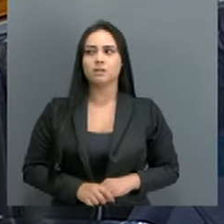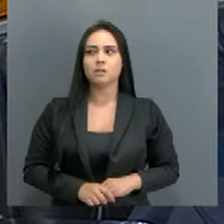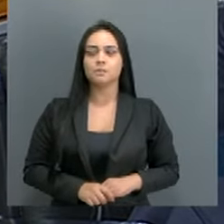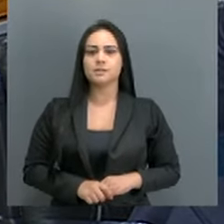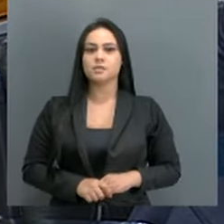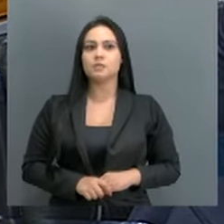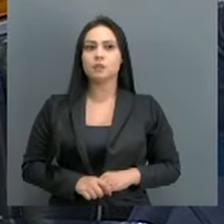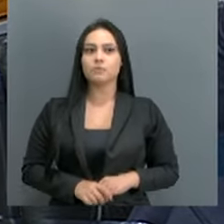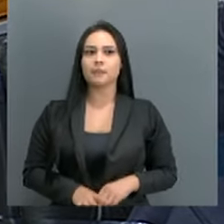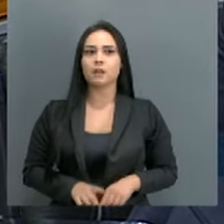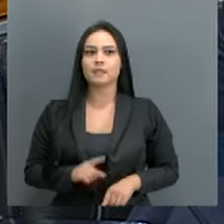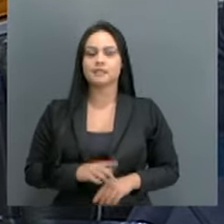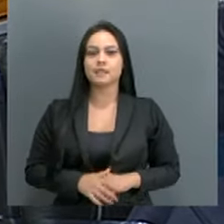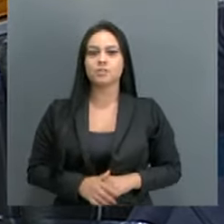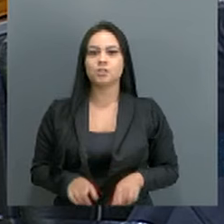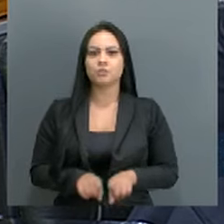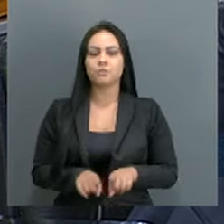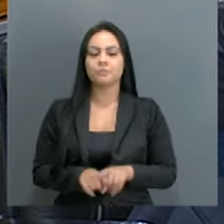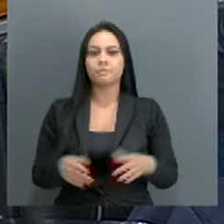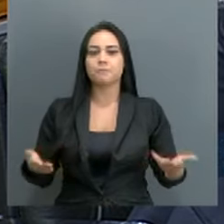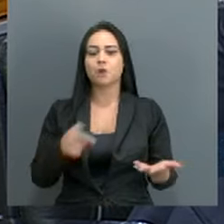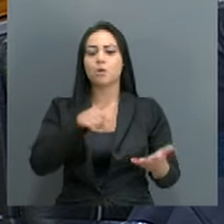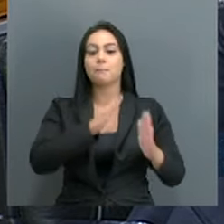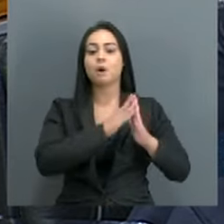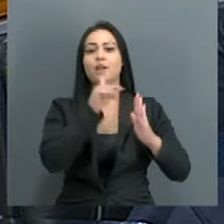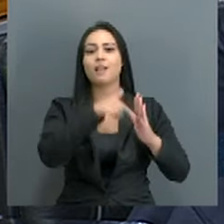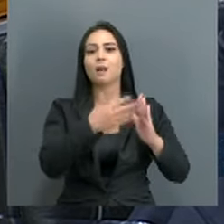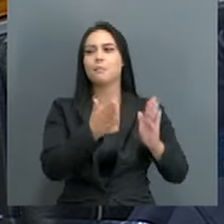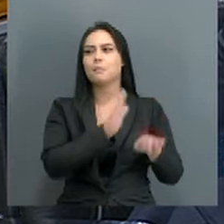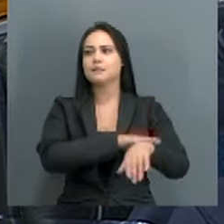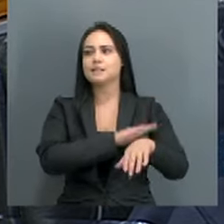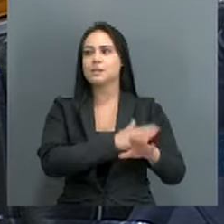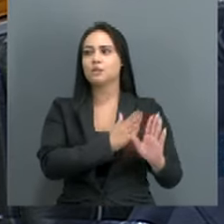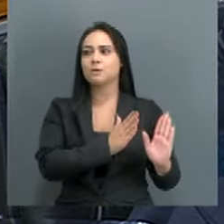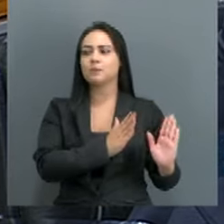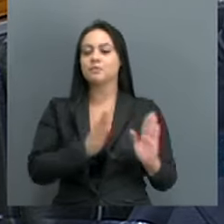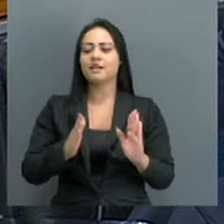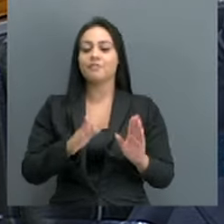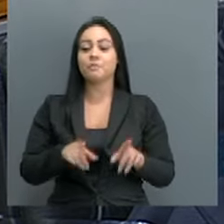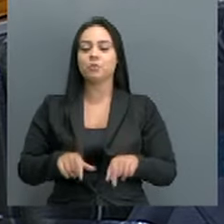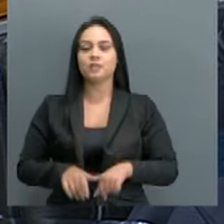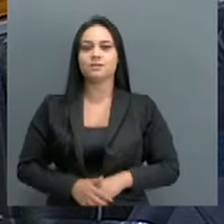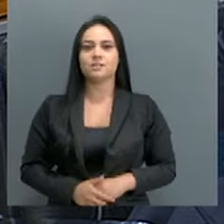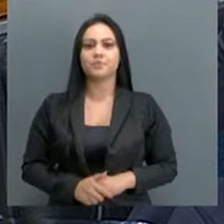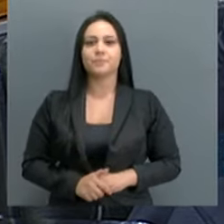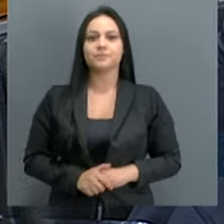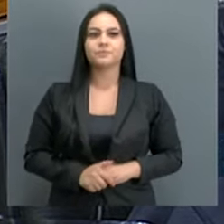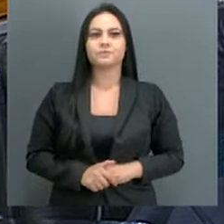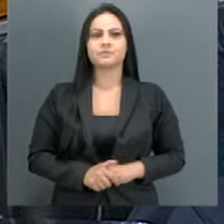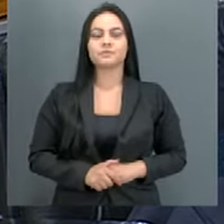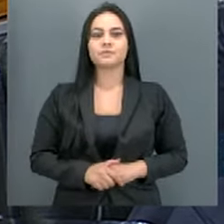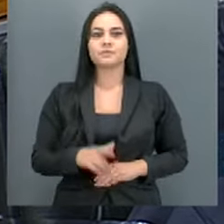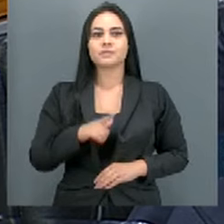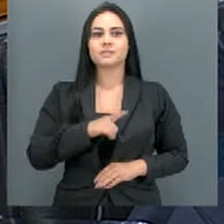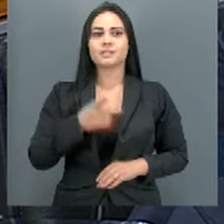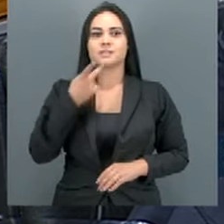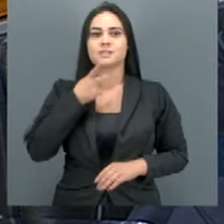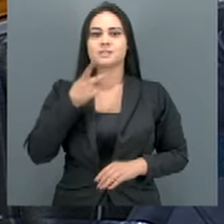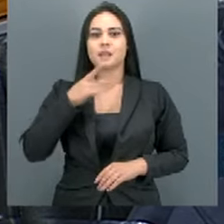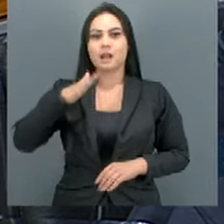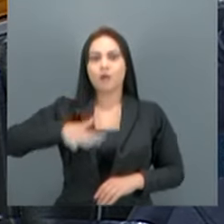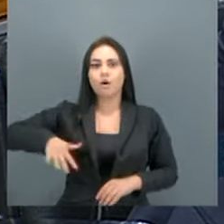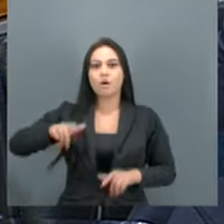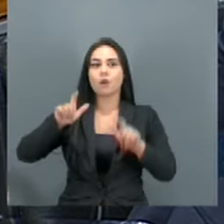Existe regra, aquelas pessoas moram lá há muito tempo, aquilo ali nasce, esse movimento, vamos dizer,